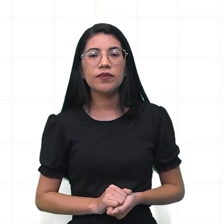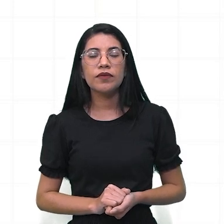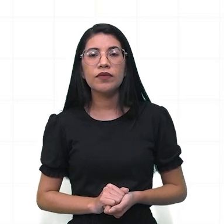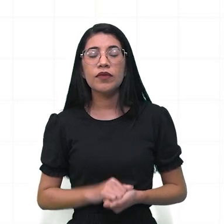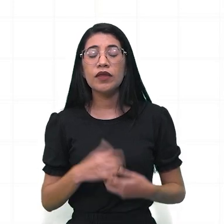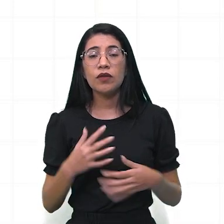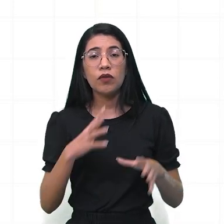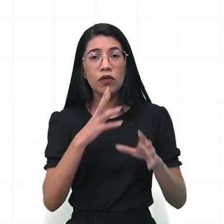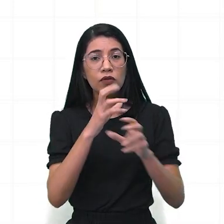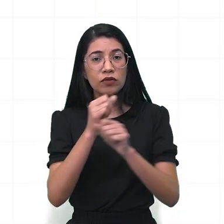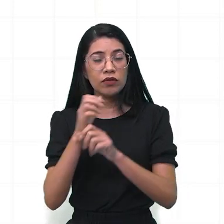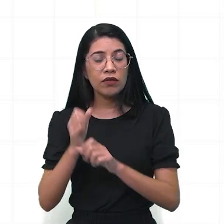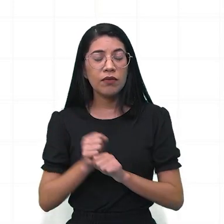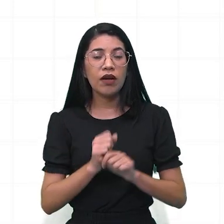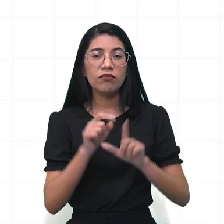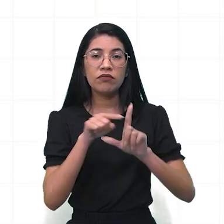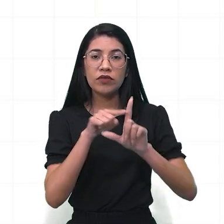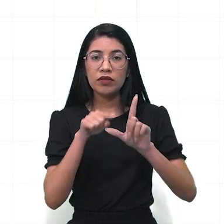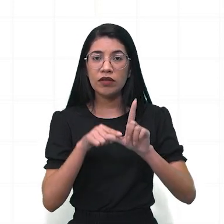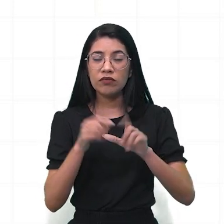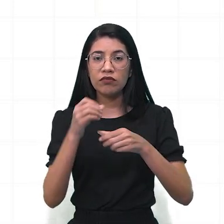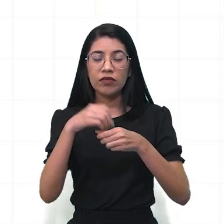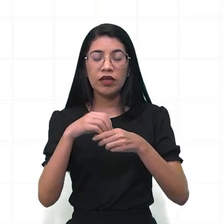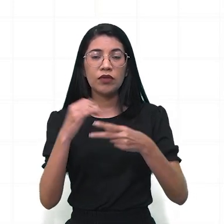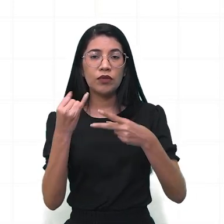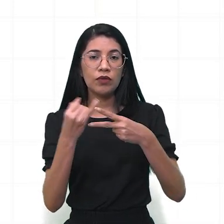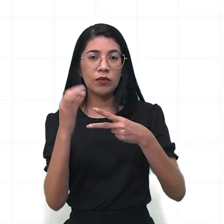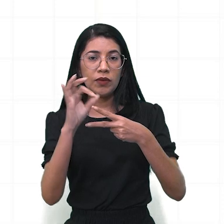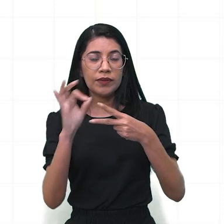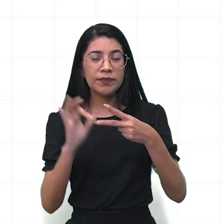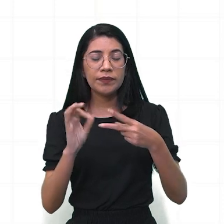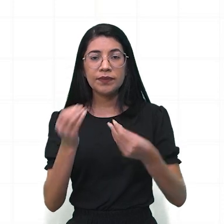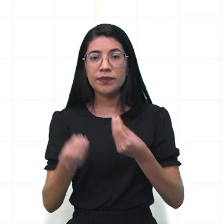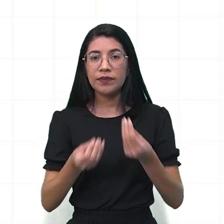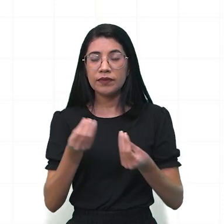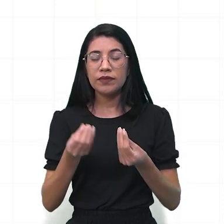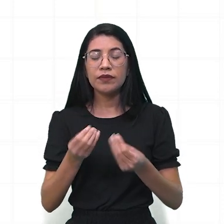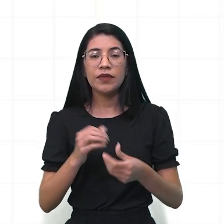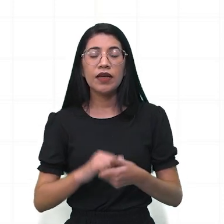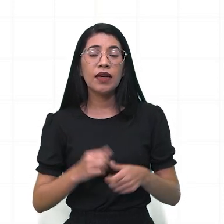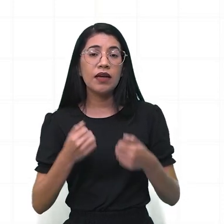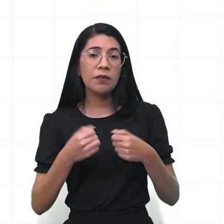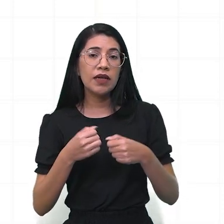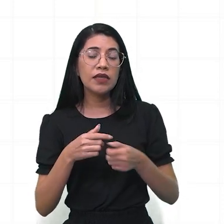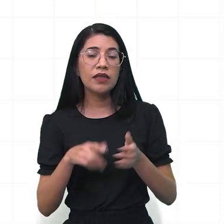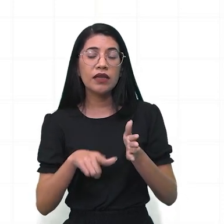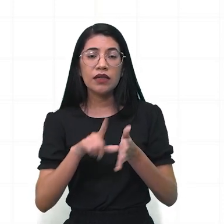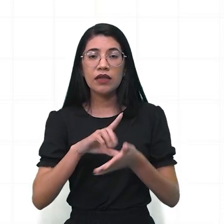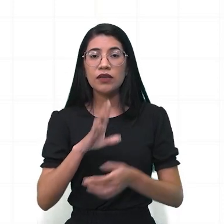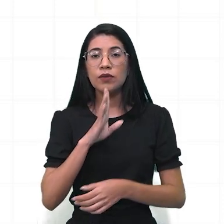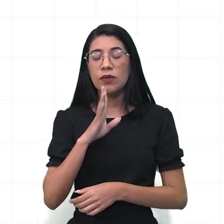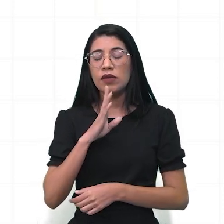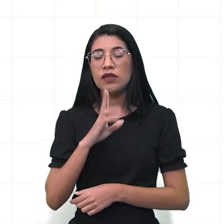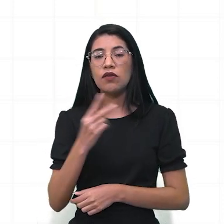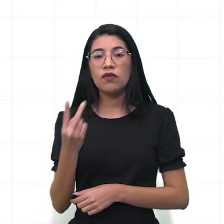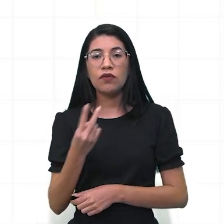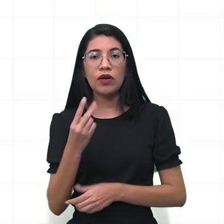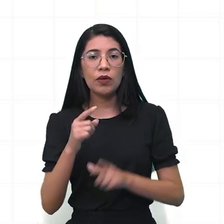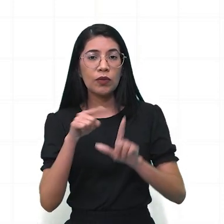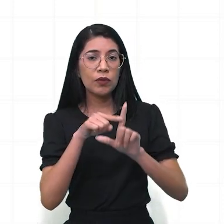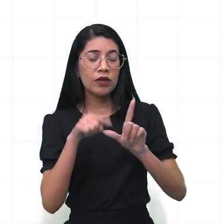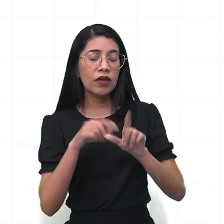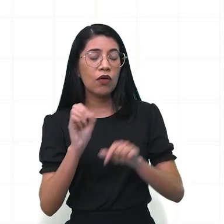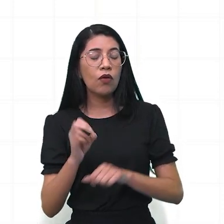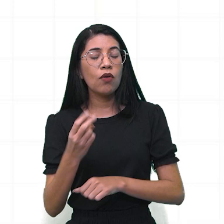para somar os ângulos internos de um polígono, ou conhecemos os valores de todos os ângulos e somamos, ou